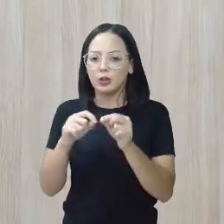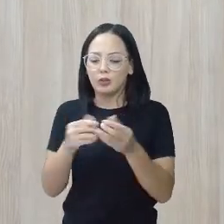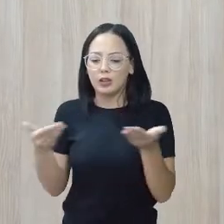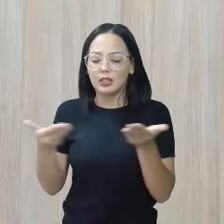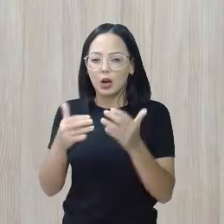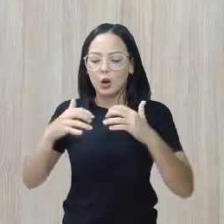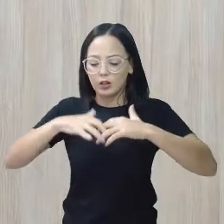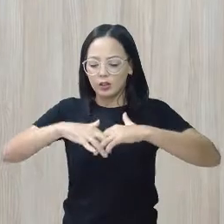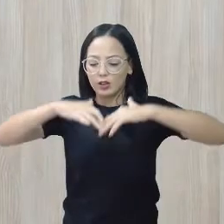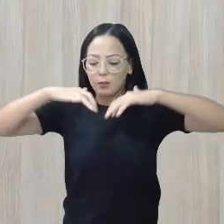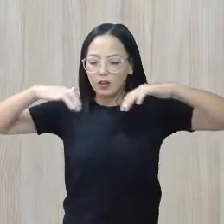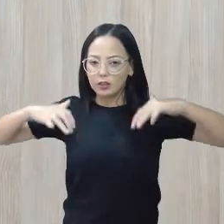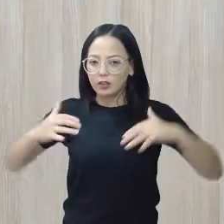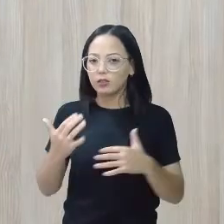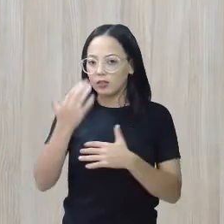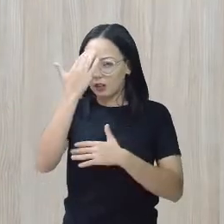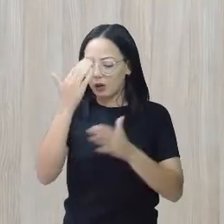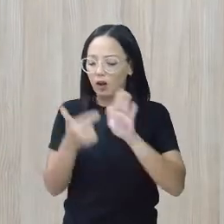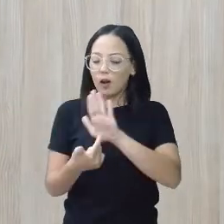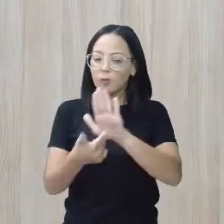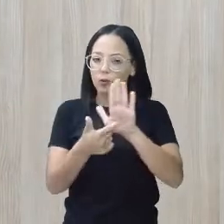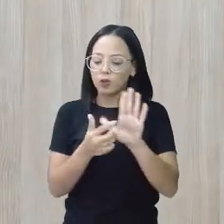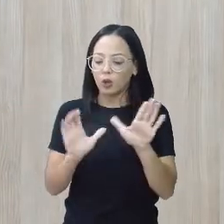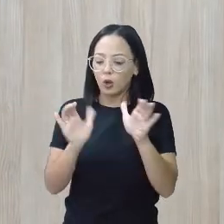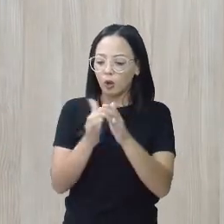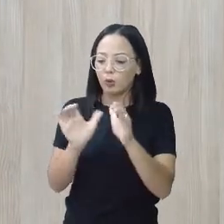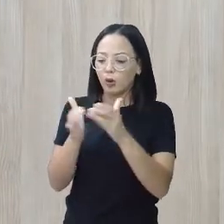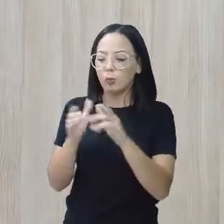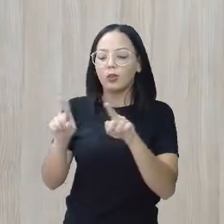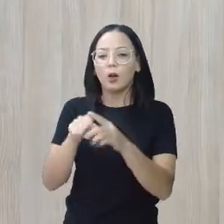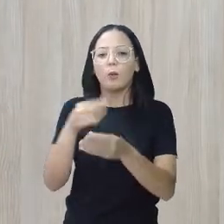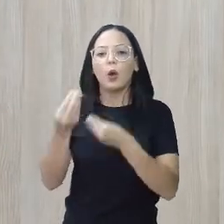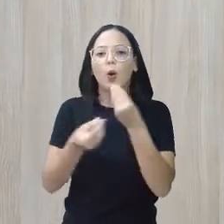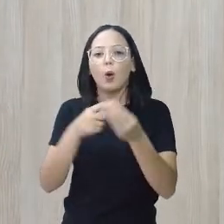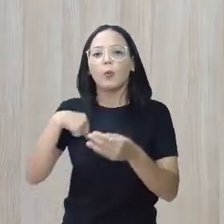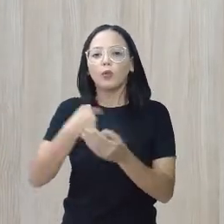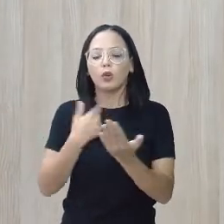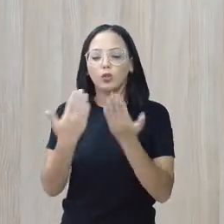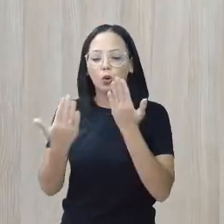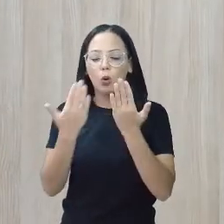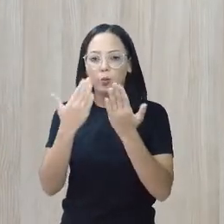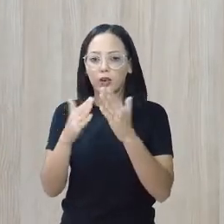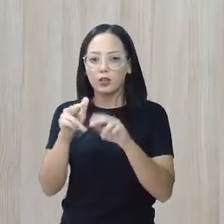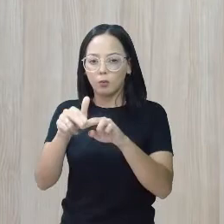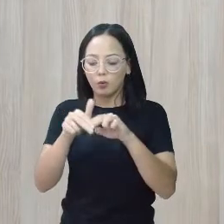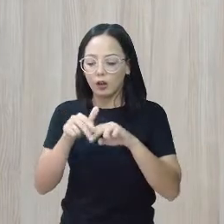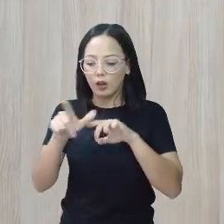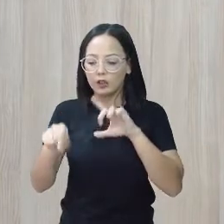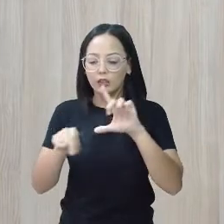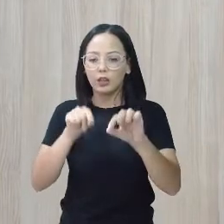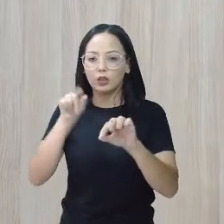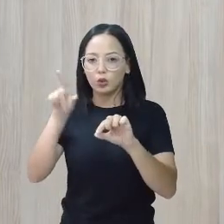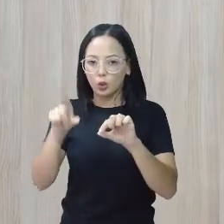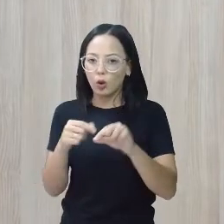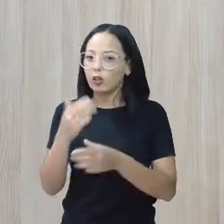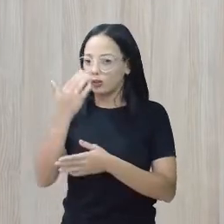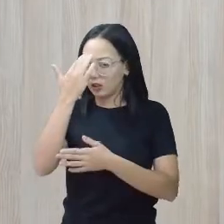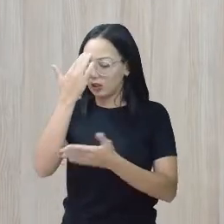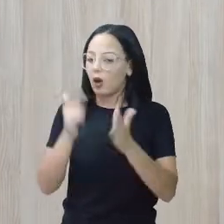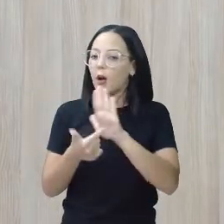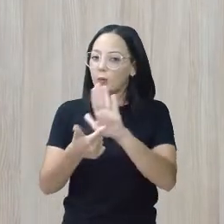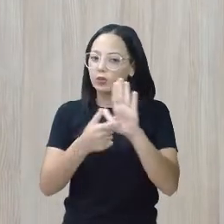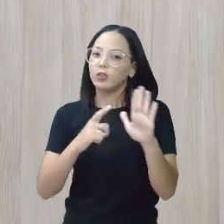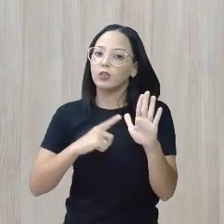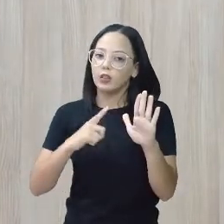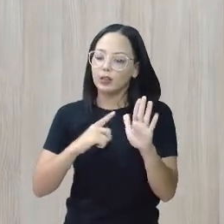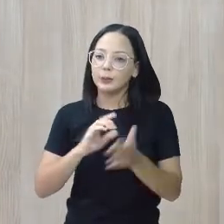essa separação de amostra de população e como é que a gente faz essa comparação entre as escolhas que a amostra teria,